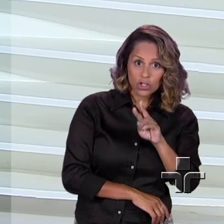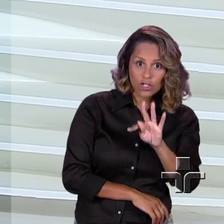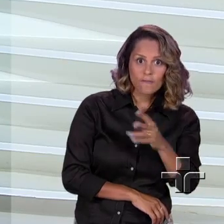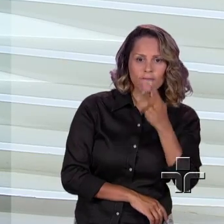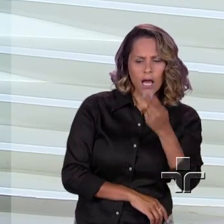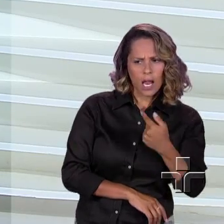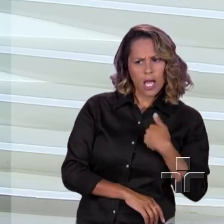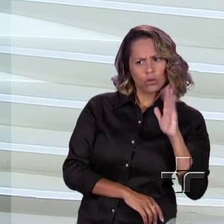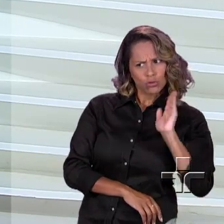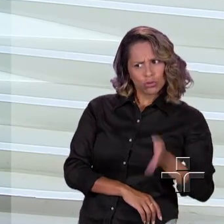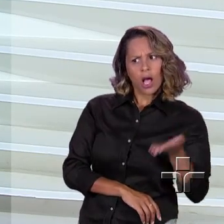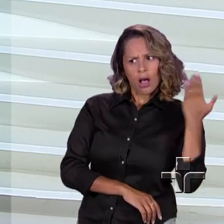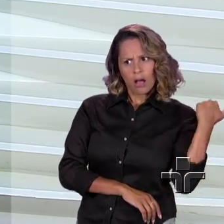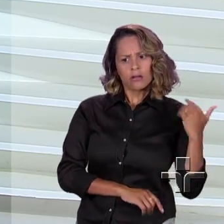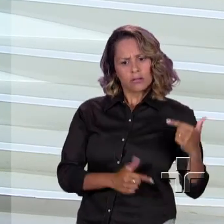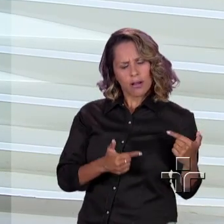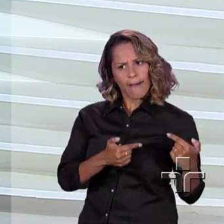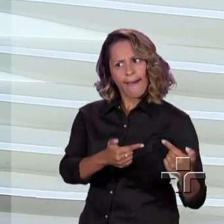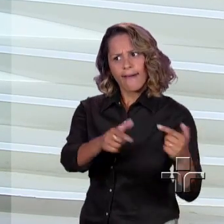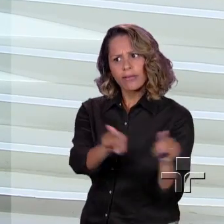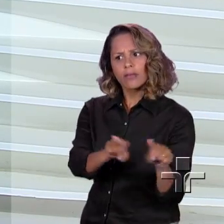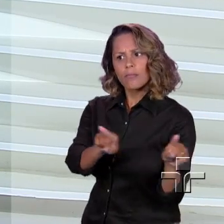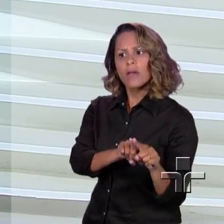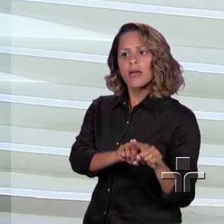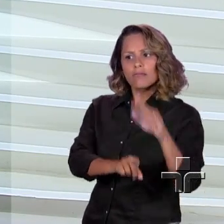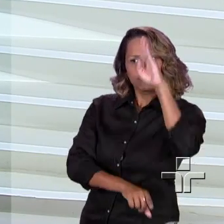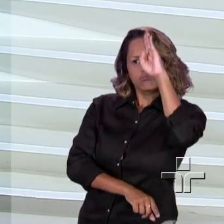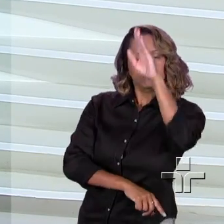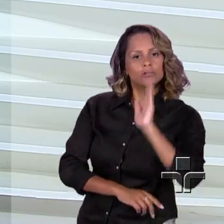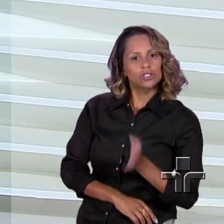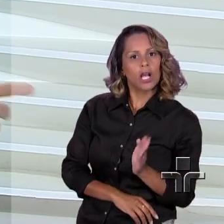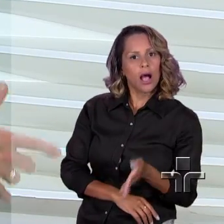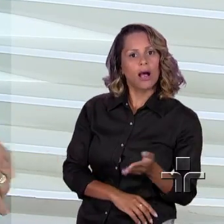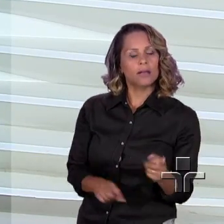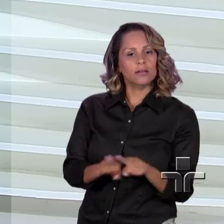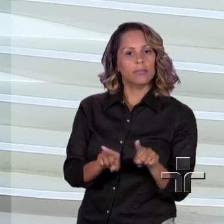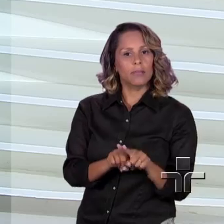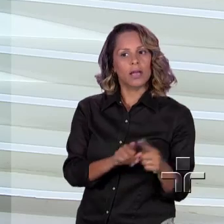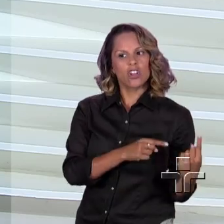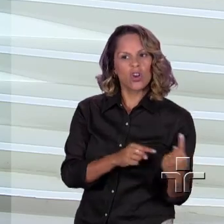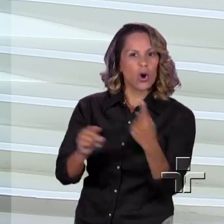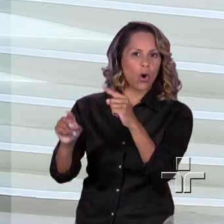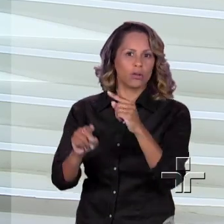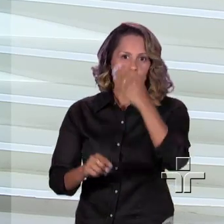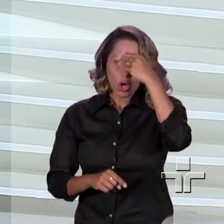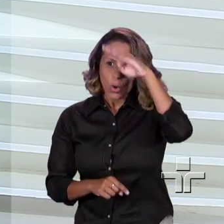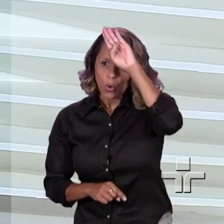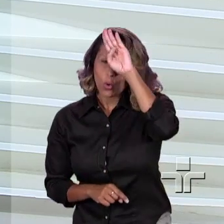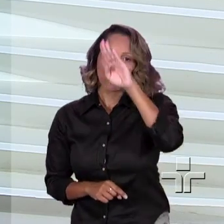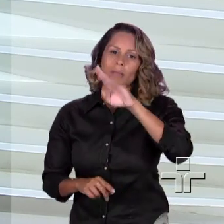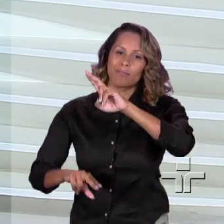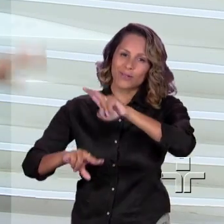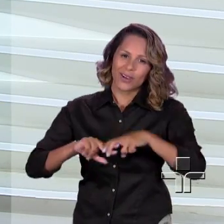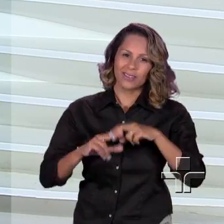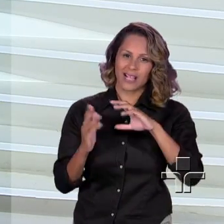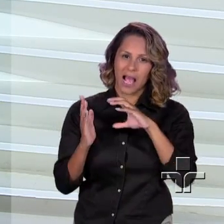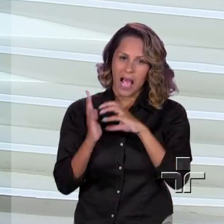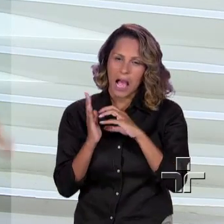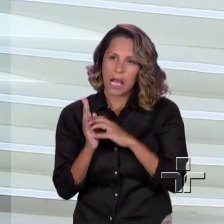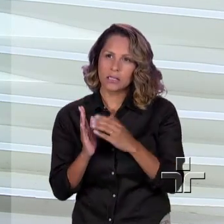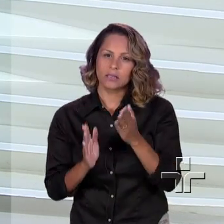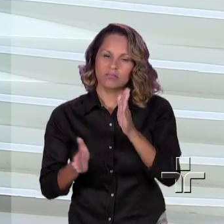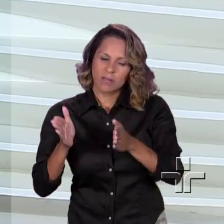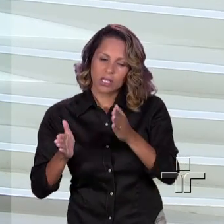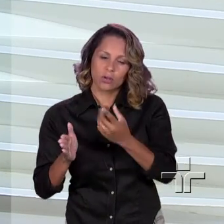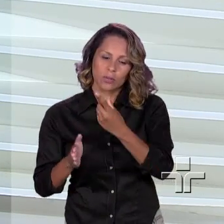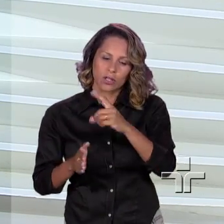política do governo cubano sobre a AIDS final dos anos